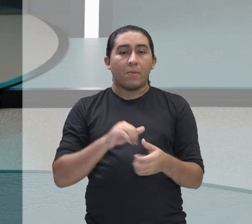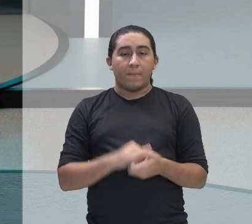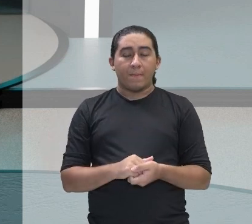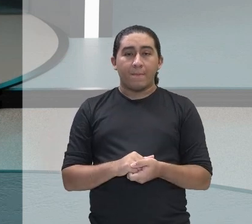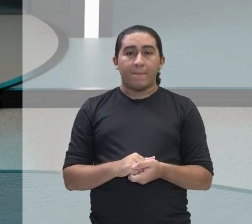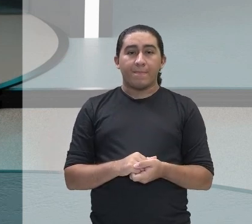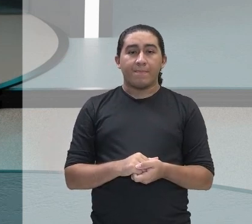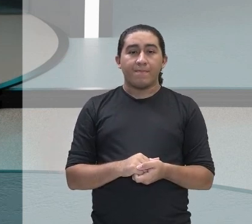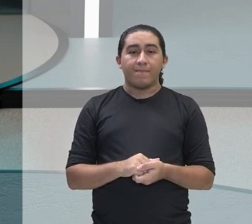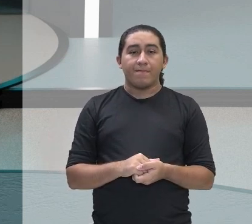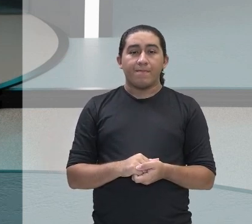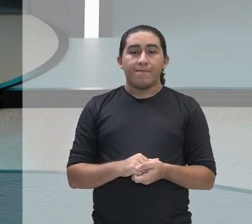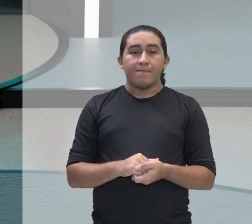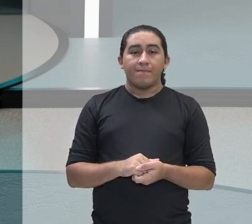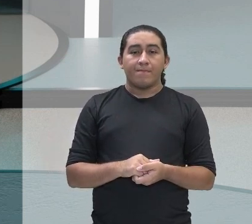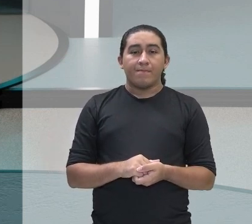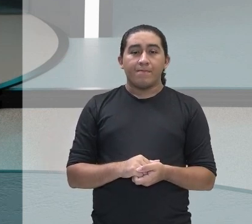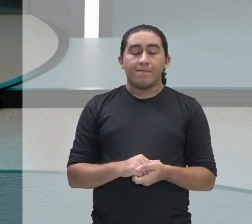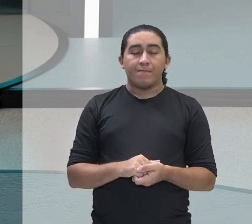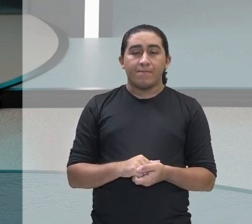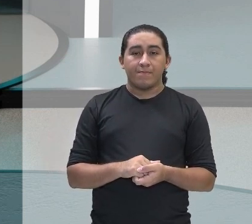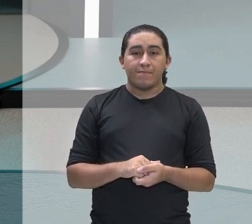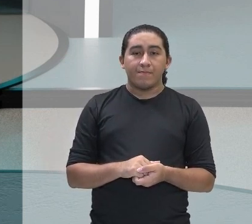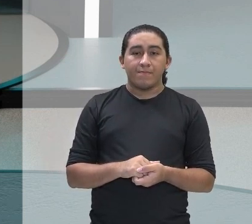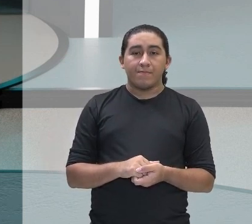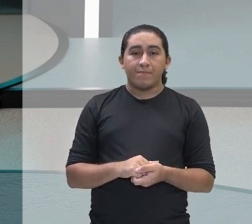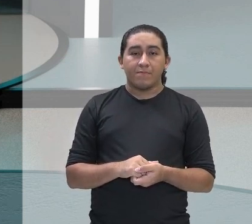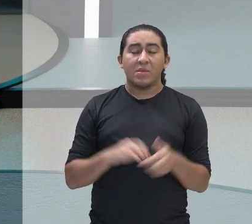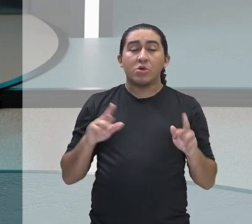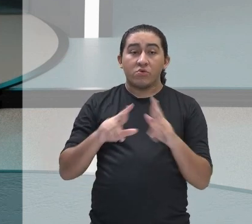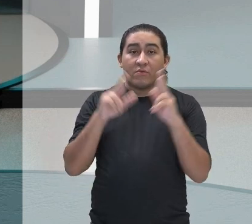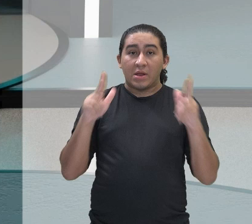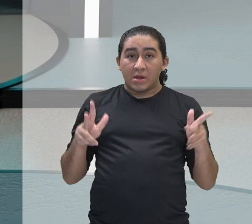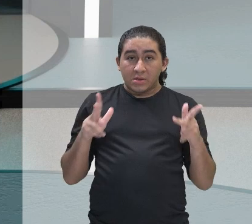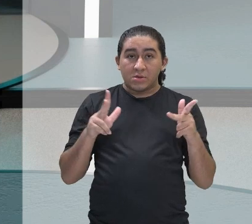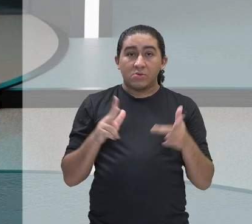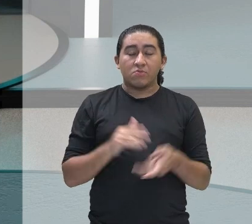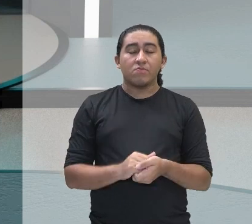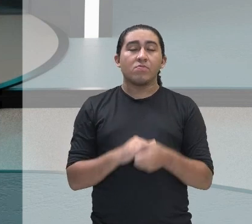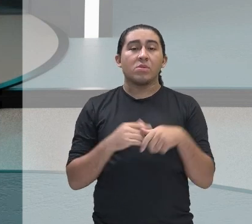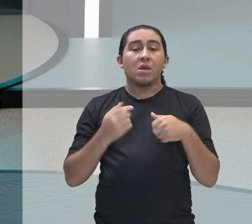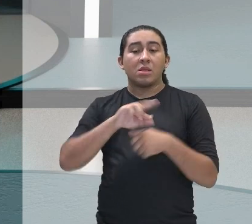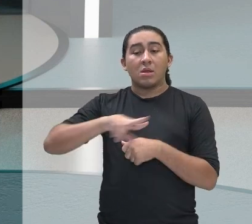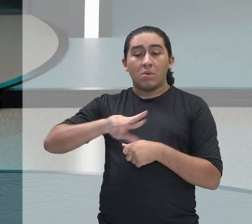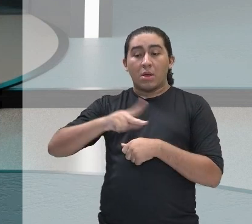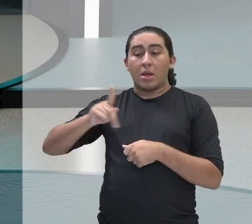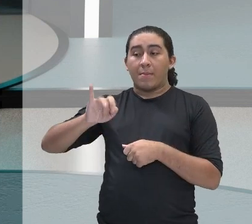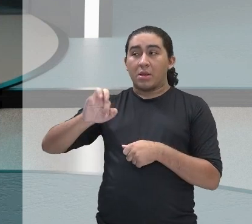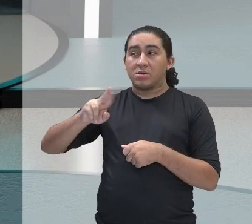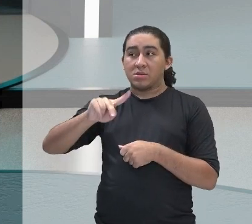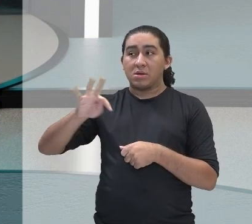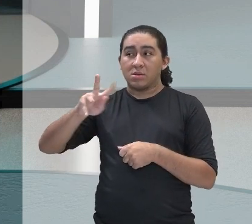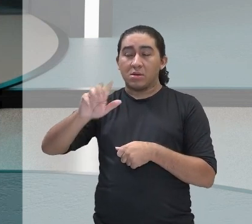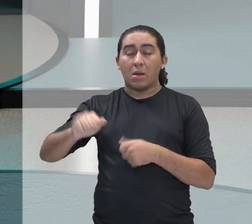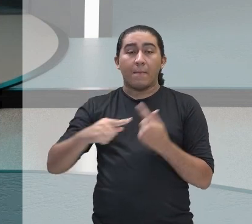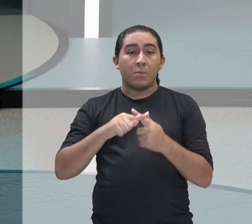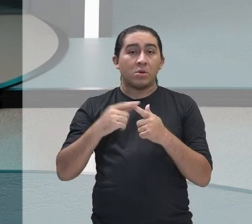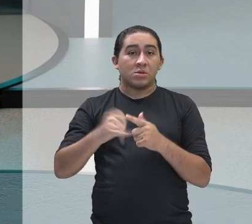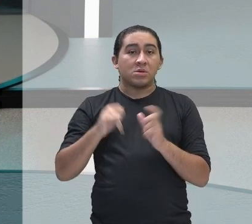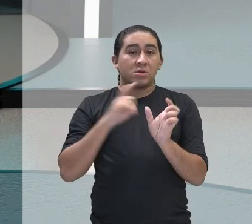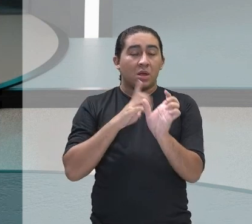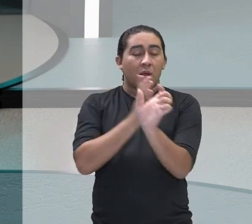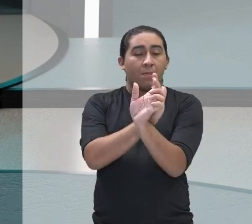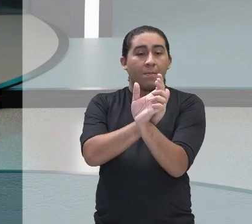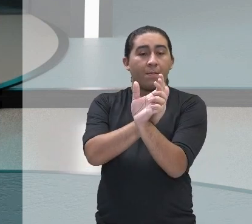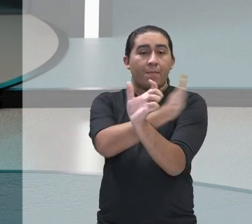e sufixal e não parassintética? Porque se eu tirar o